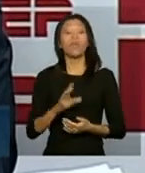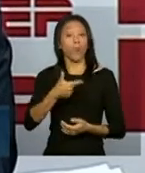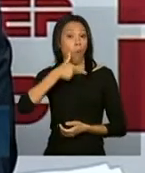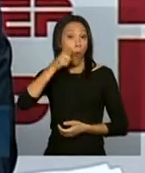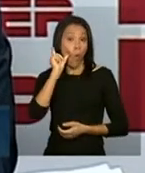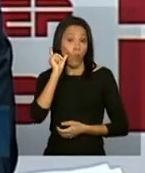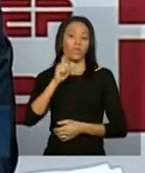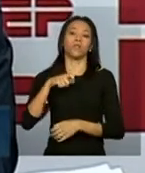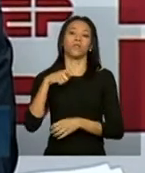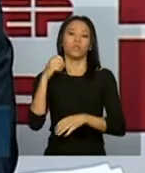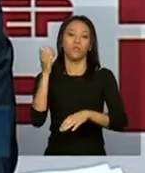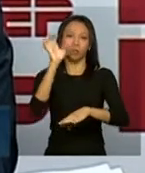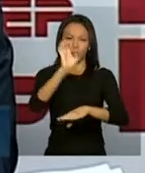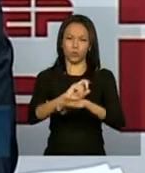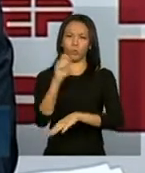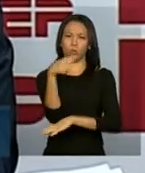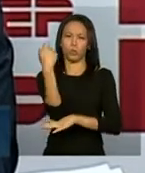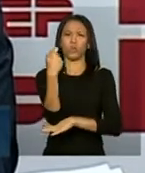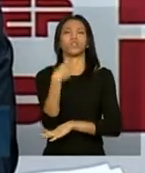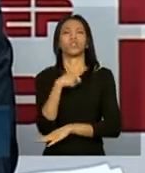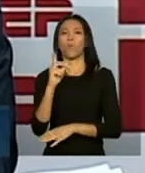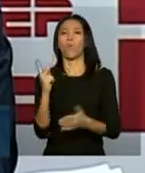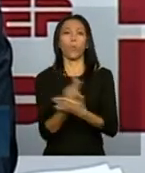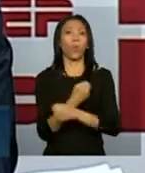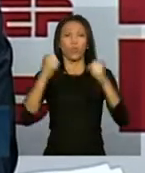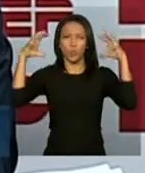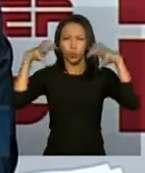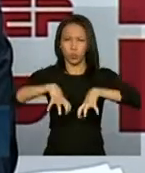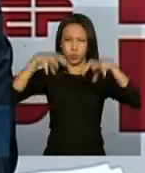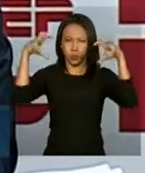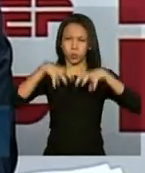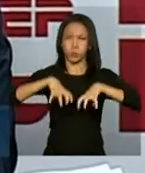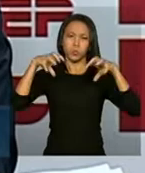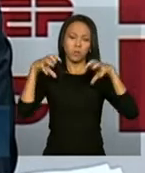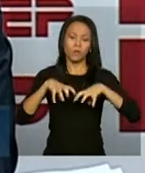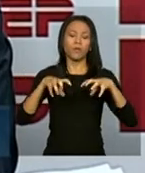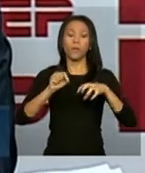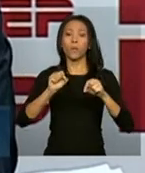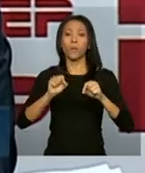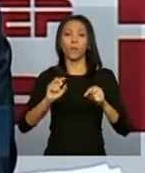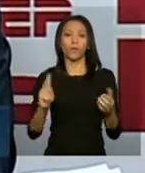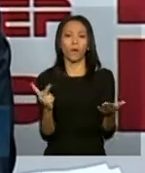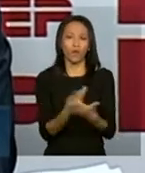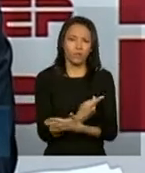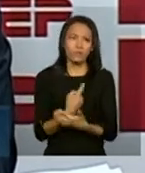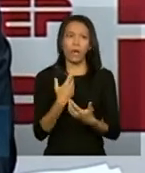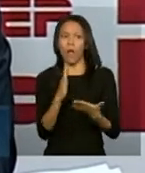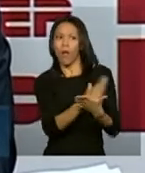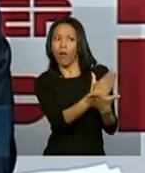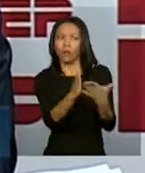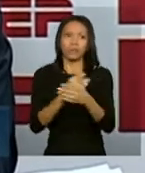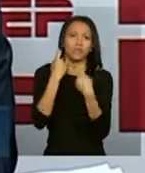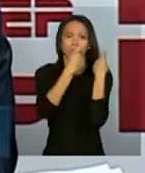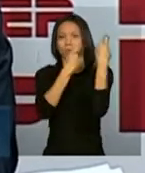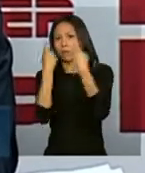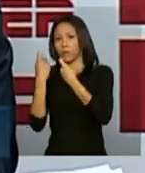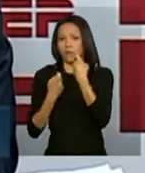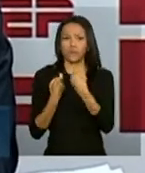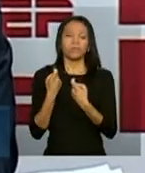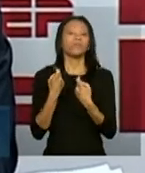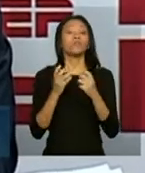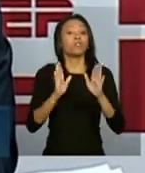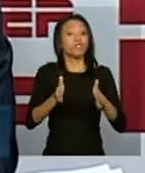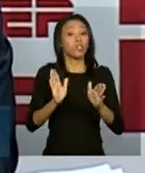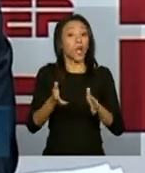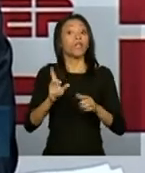Sul especialmente, chuvas muito fortes. E gerou alguma preocupação. Chegamos, inclusive, a